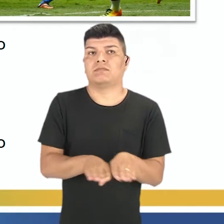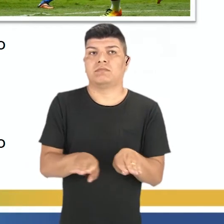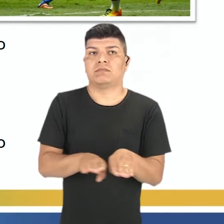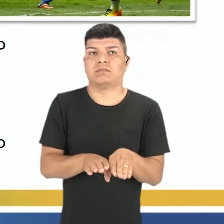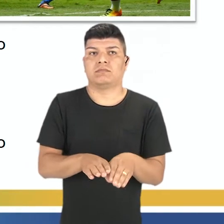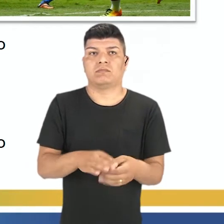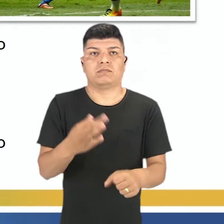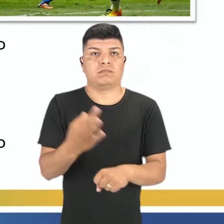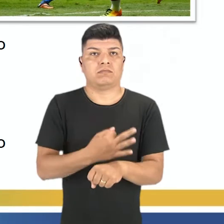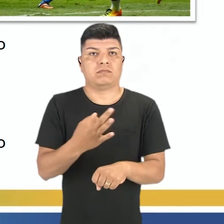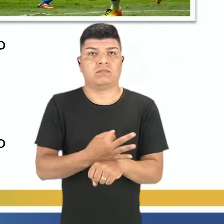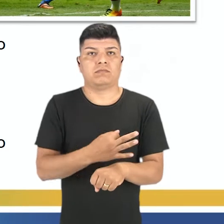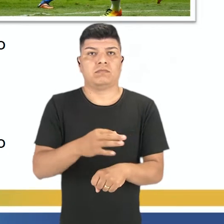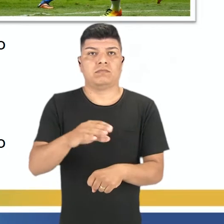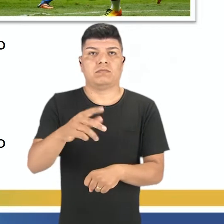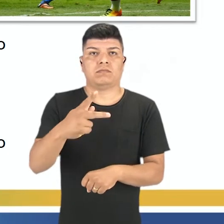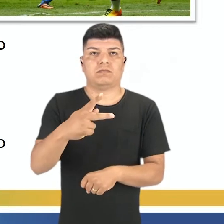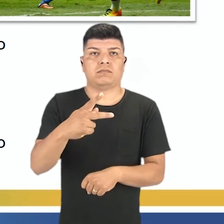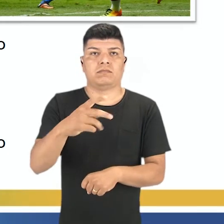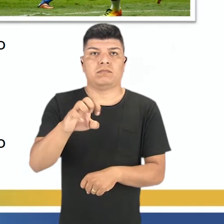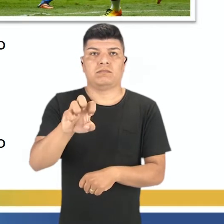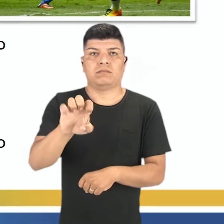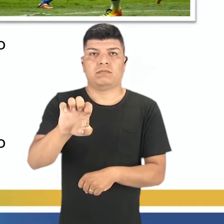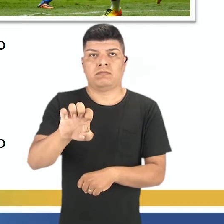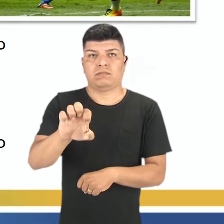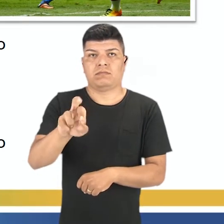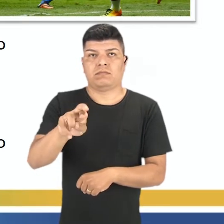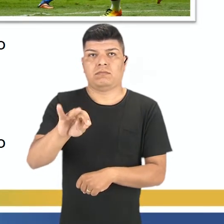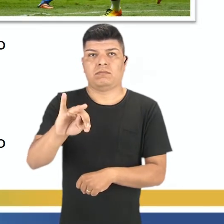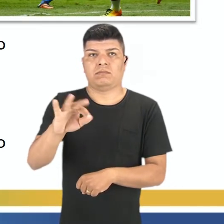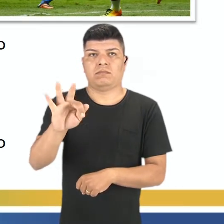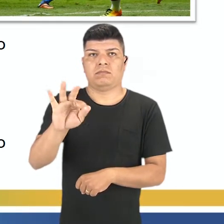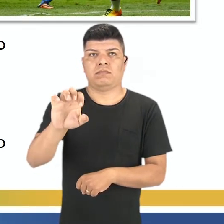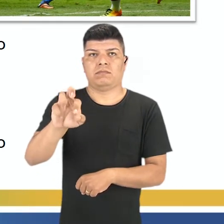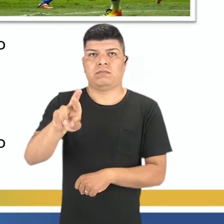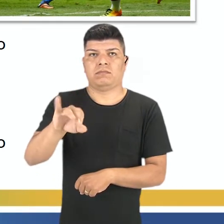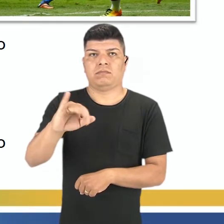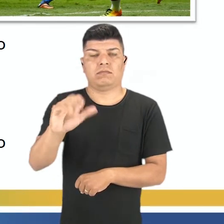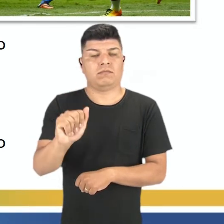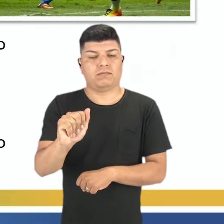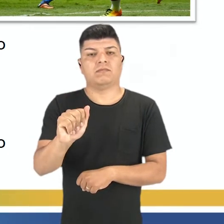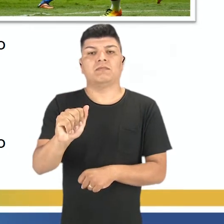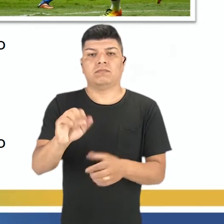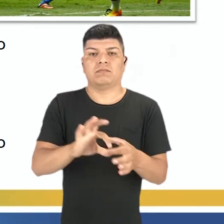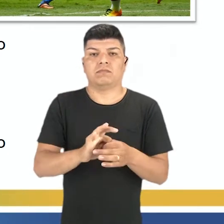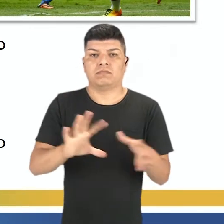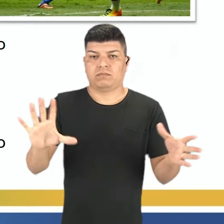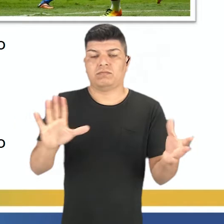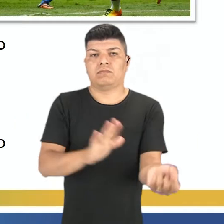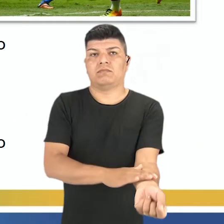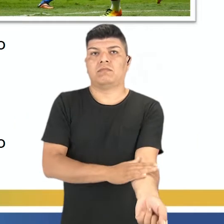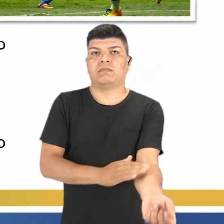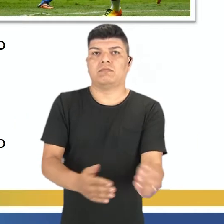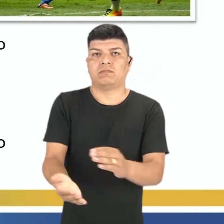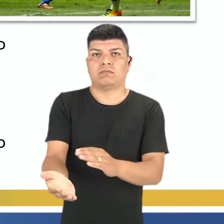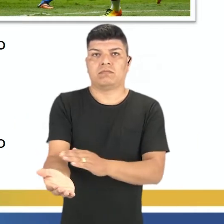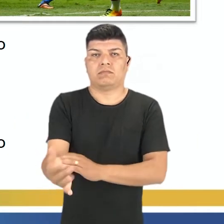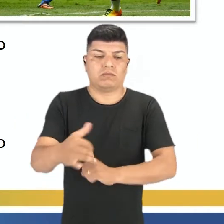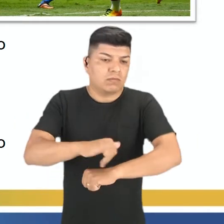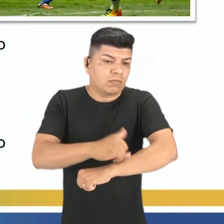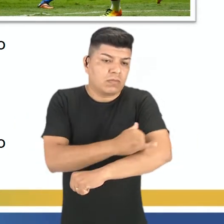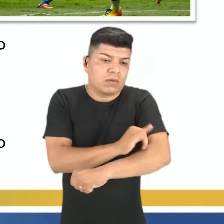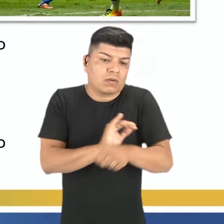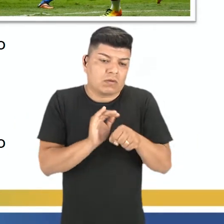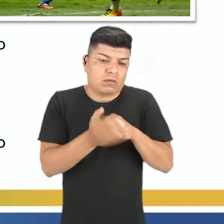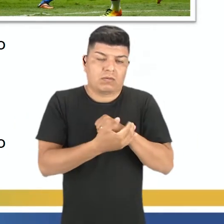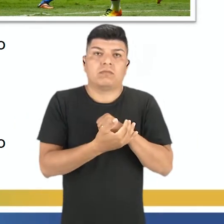resistência periférica, ou seja, facilita a circulação. Os vasos ficam mais elásticos e livres para que a gordura não se acumule na